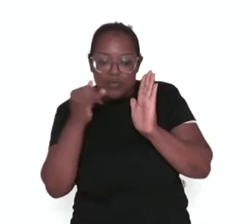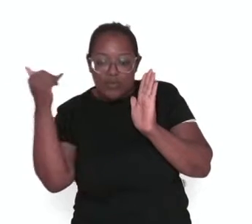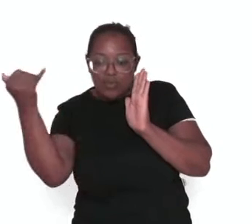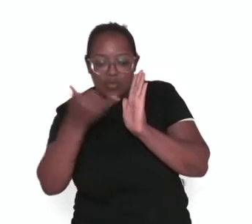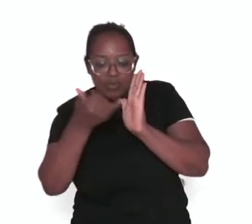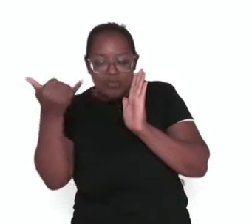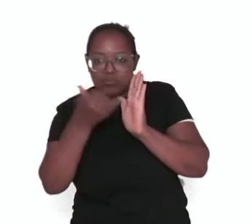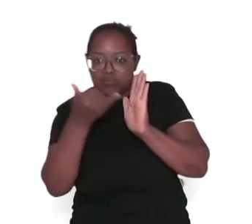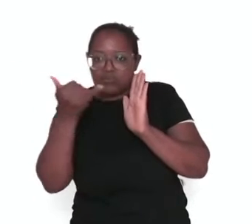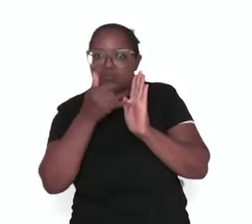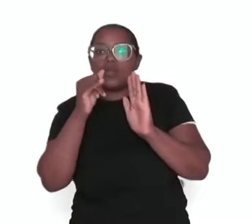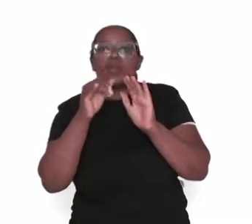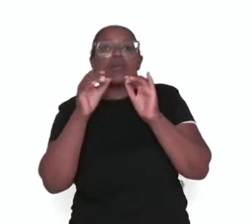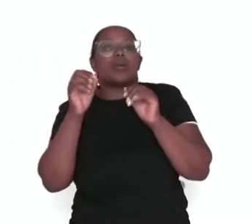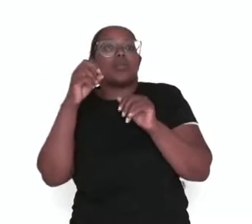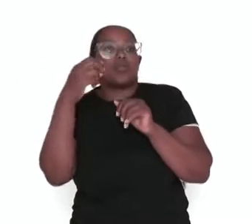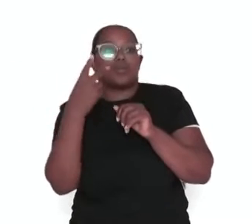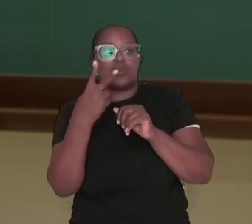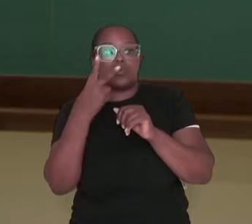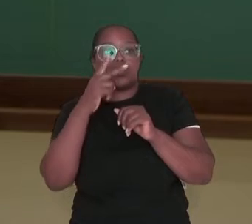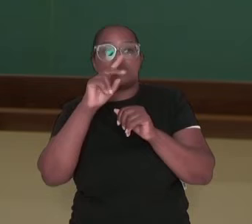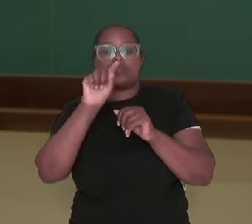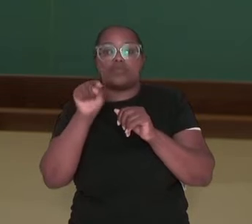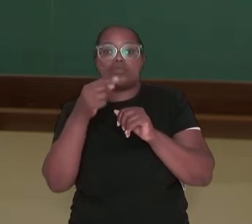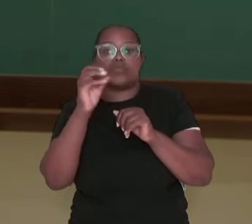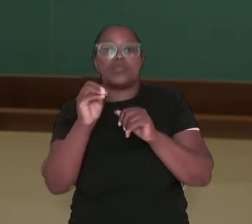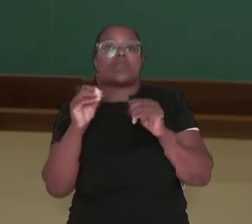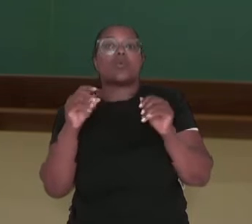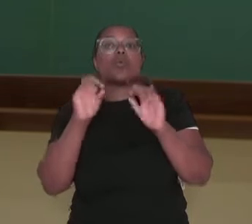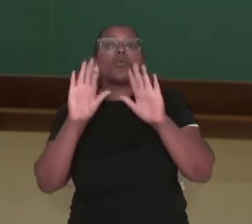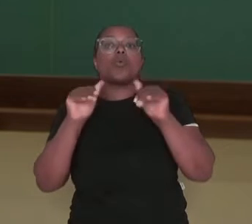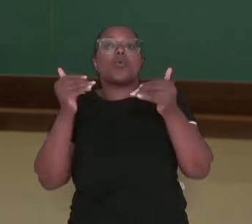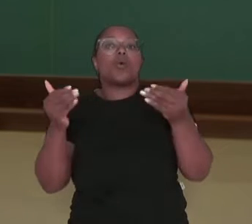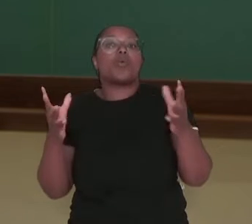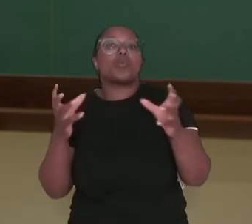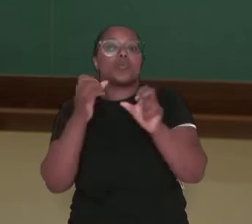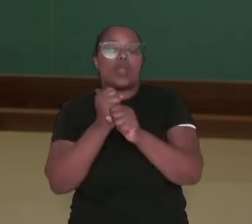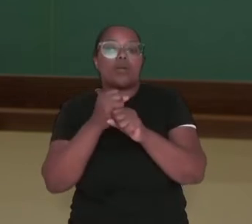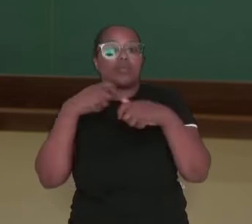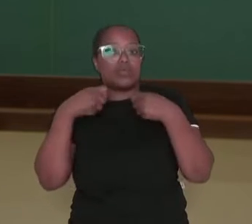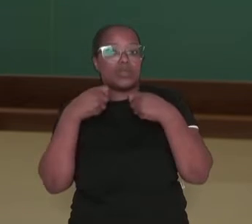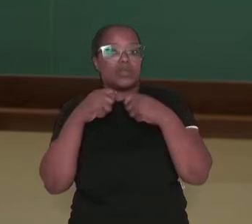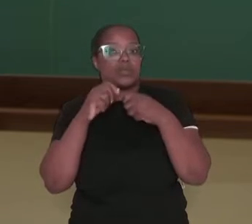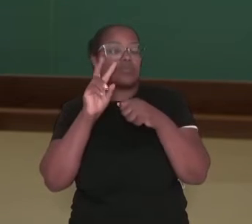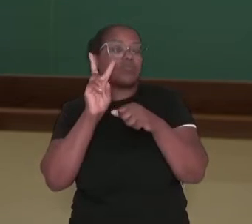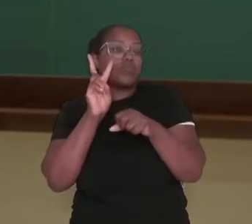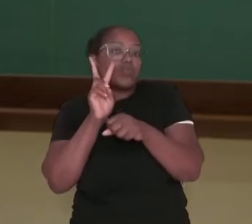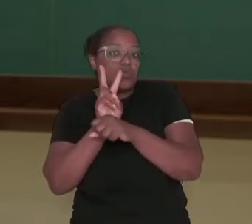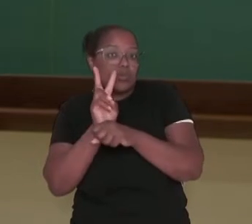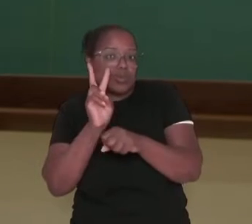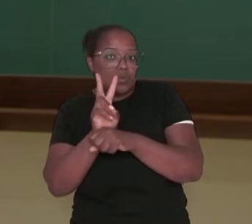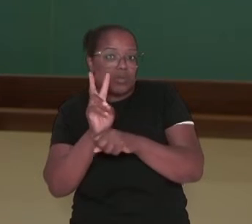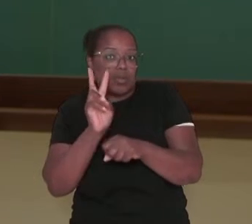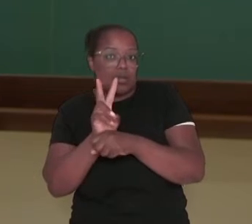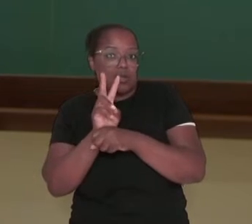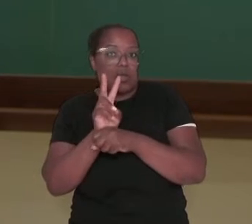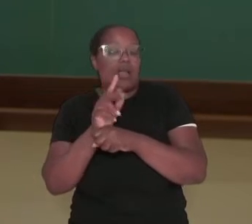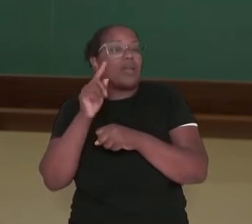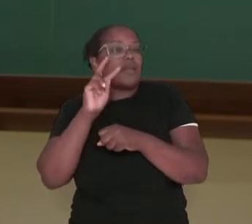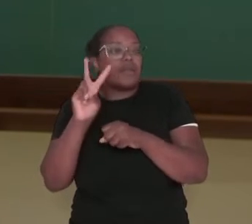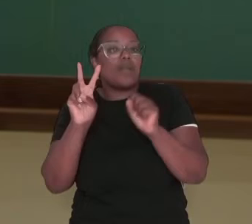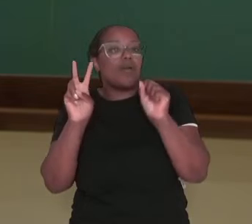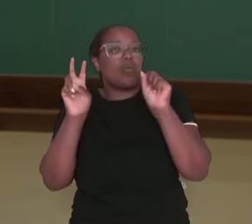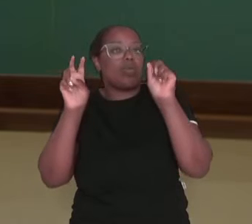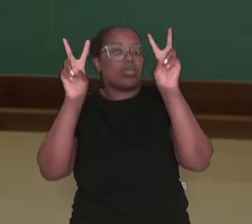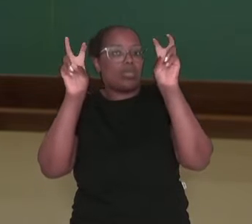GB, 2 GB ou 3,2 GB. Então é só vocês tomarem, pessoal, como referência,